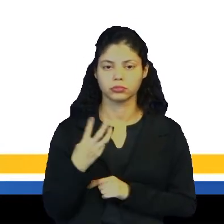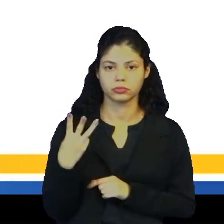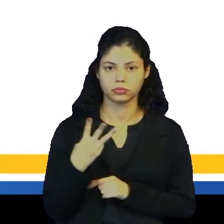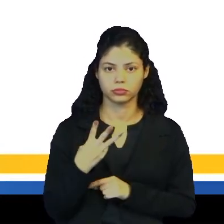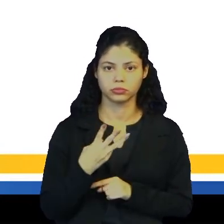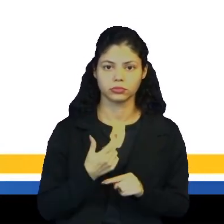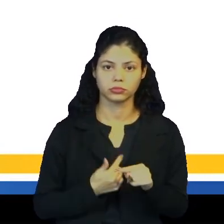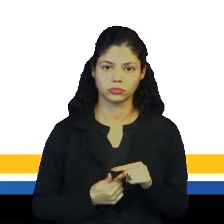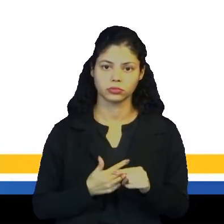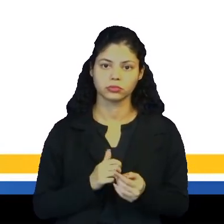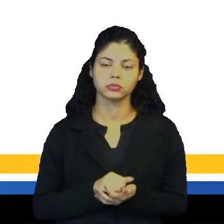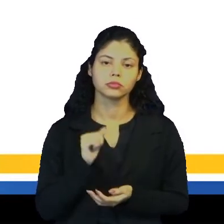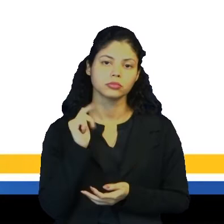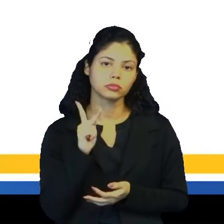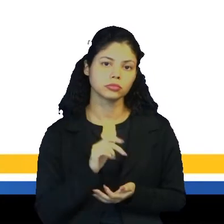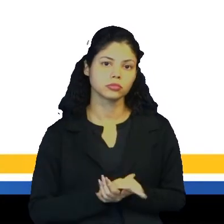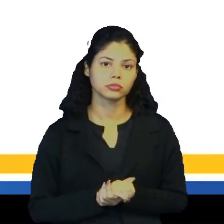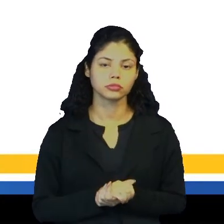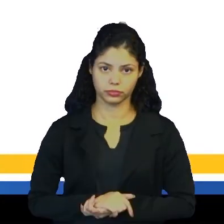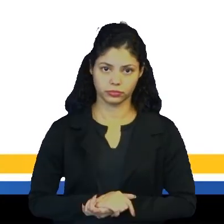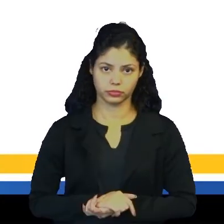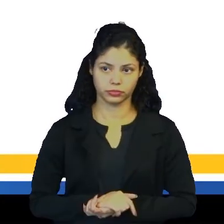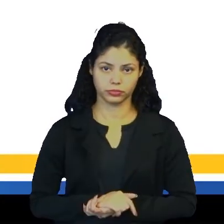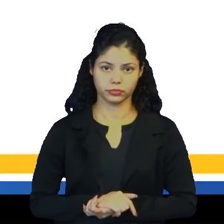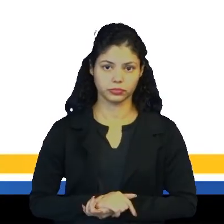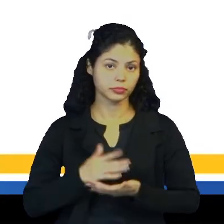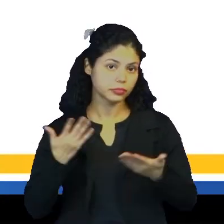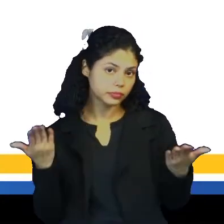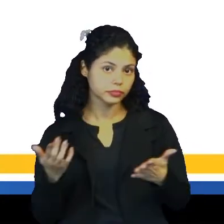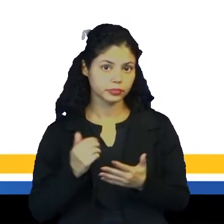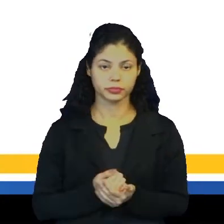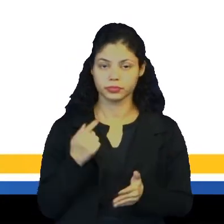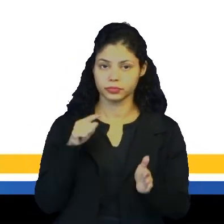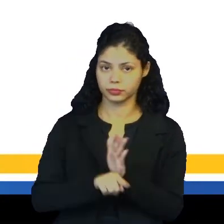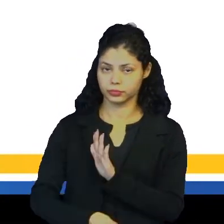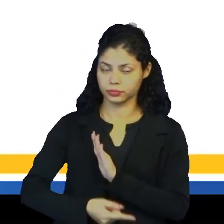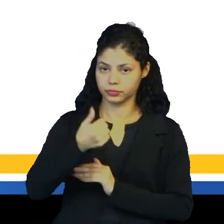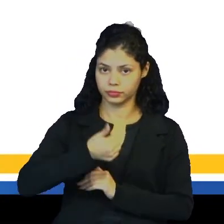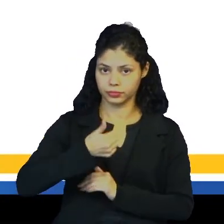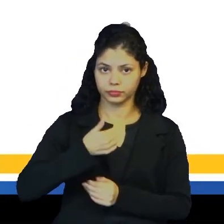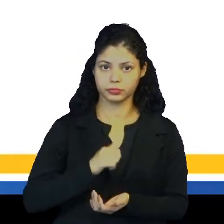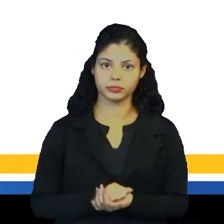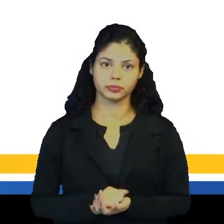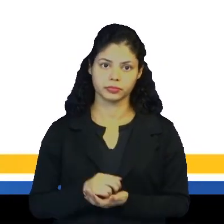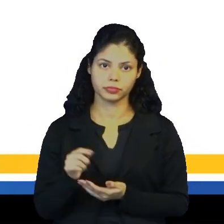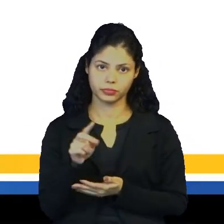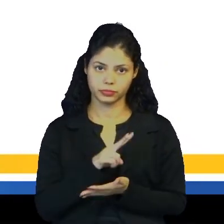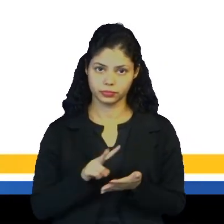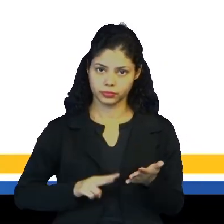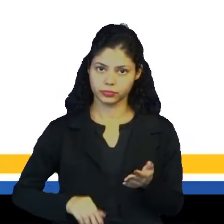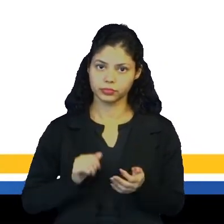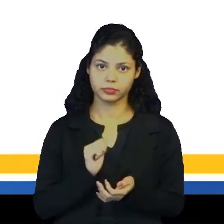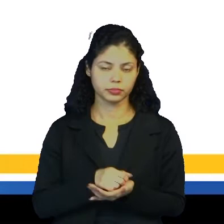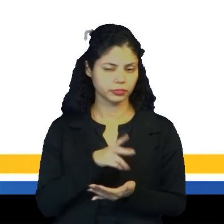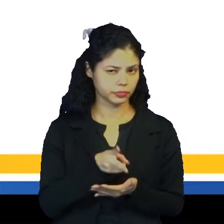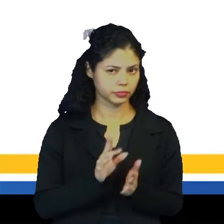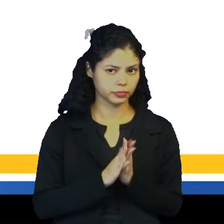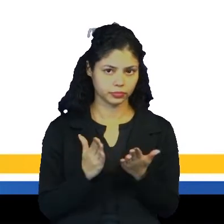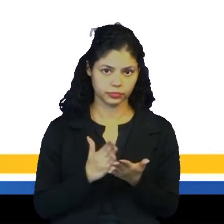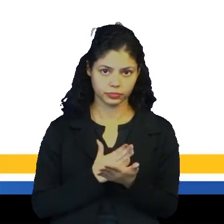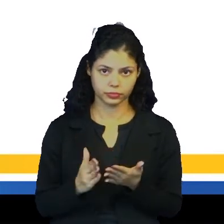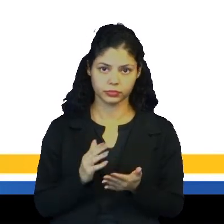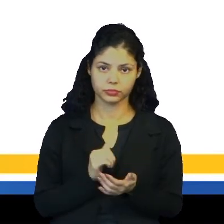3 sétimos. Ok, gente? Então, na questão 1, gente, Zito e Beta estão lendo o mesmo